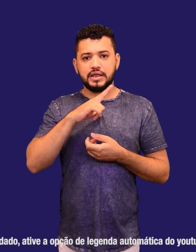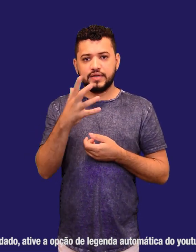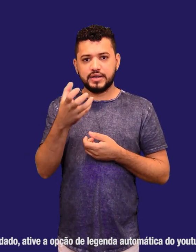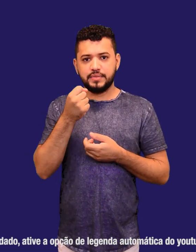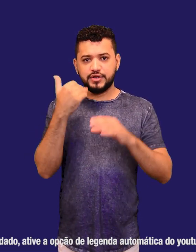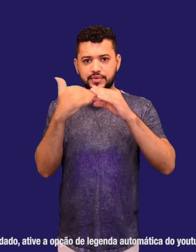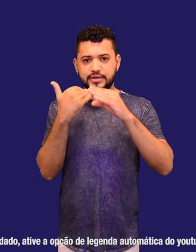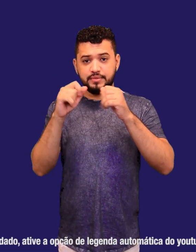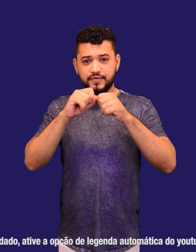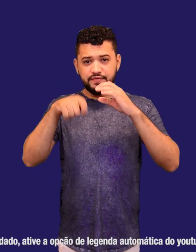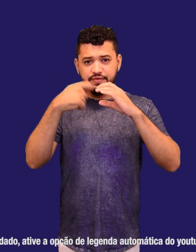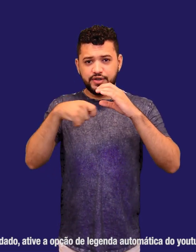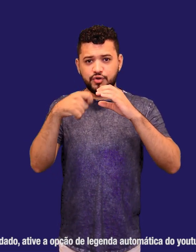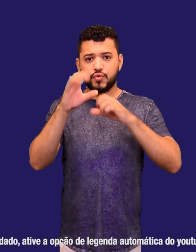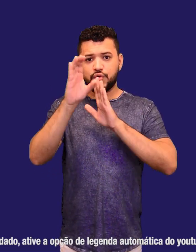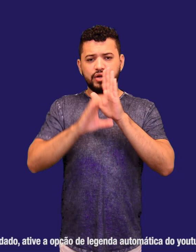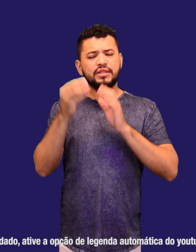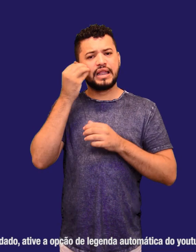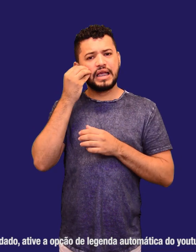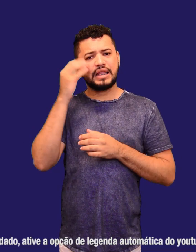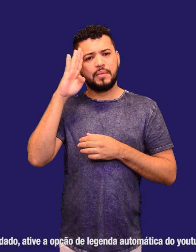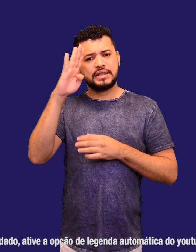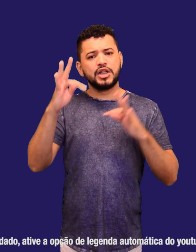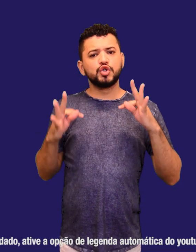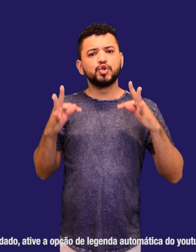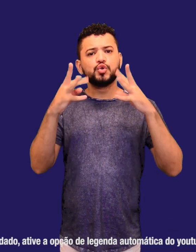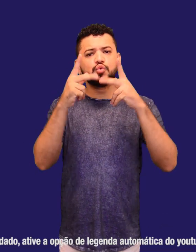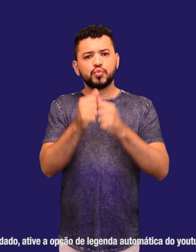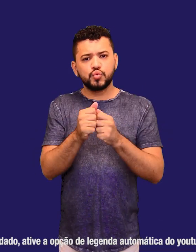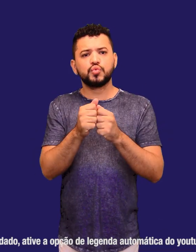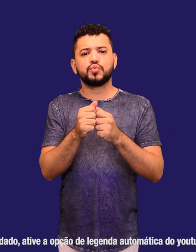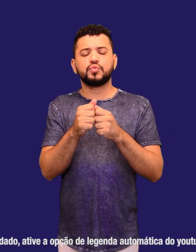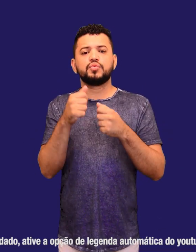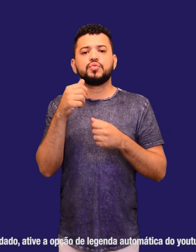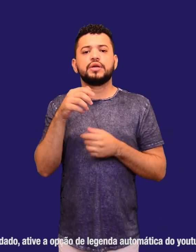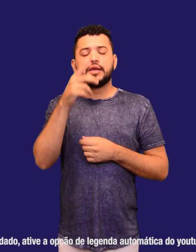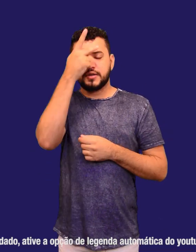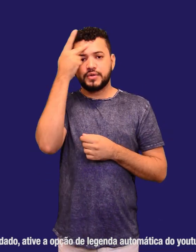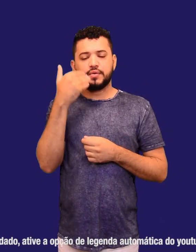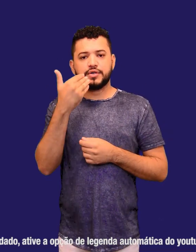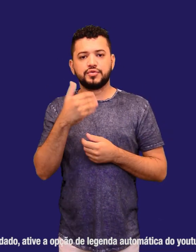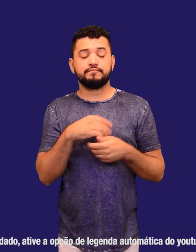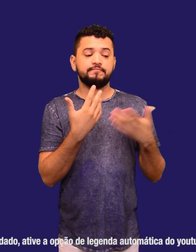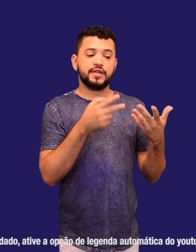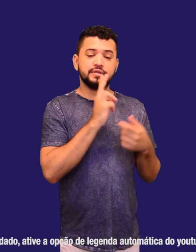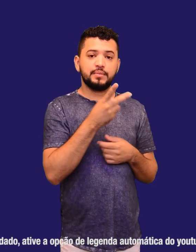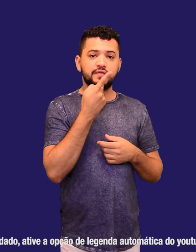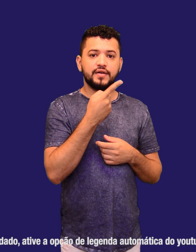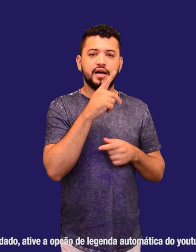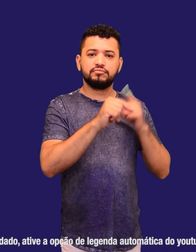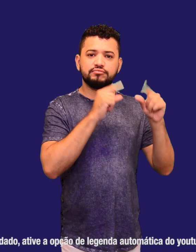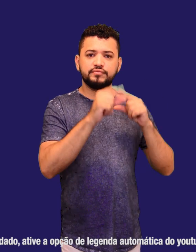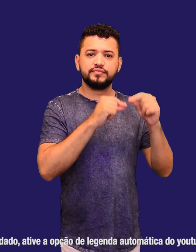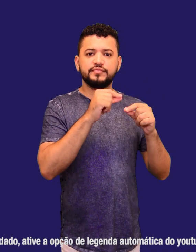fazer um vídeo currículo, tente apresentar todas as informações que o recrutador te pediu. Eu sempre falo que o processo de seleção é uma